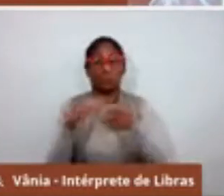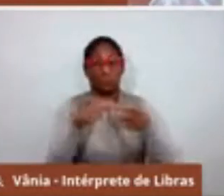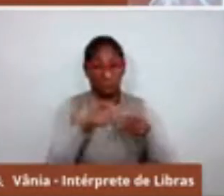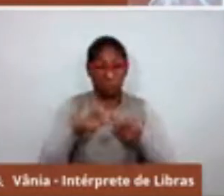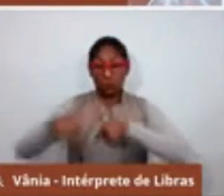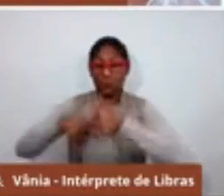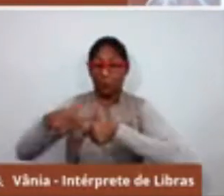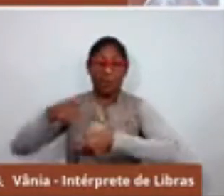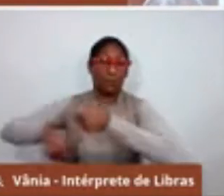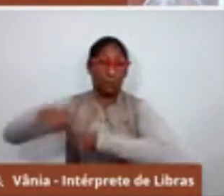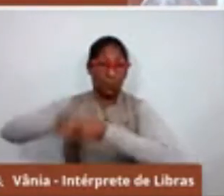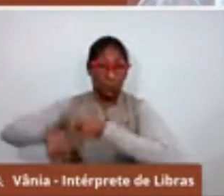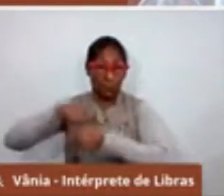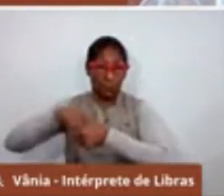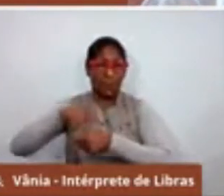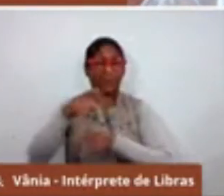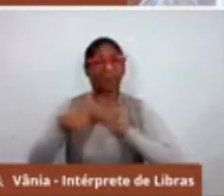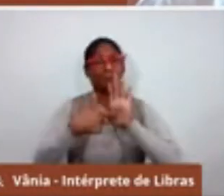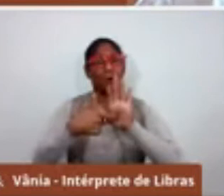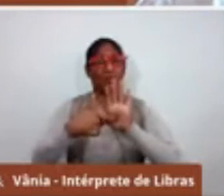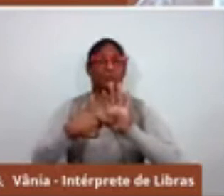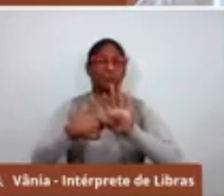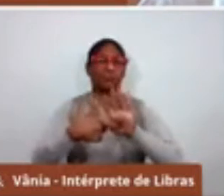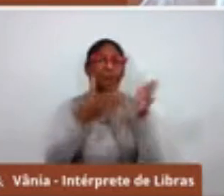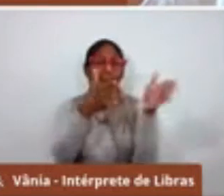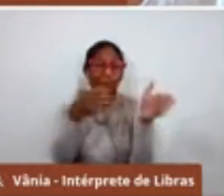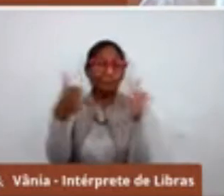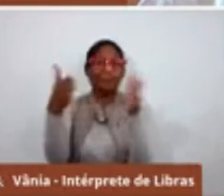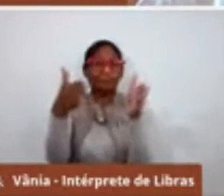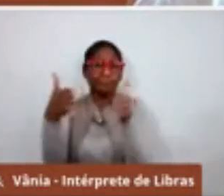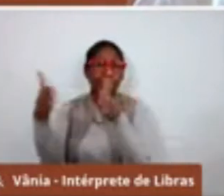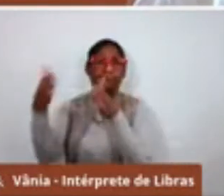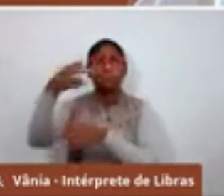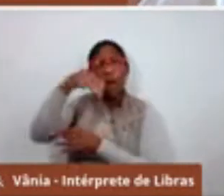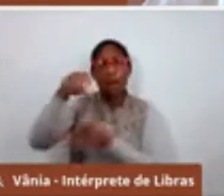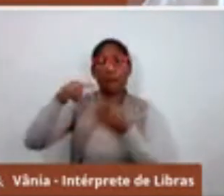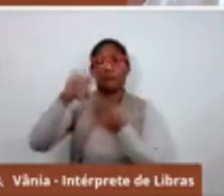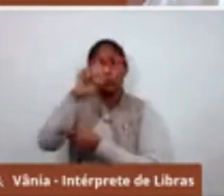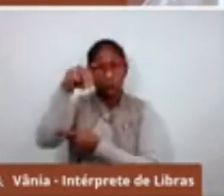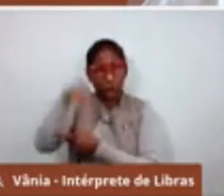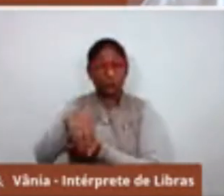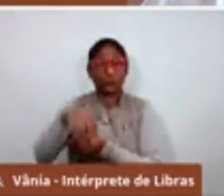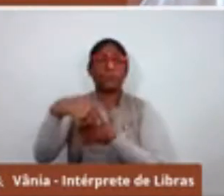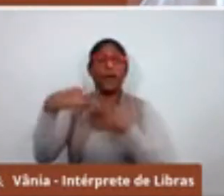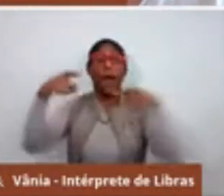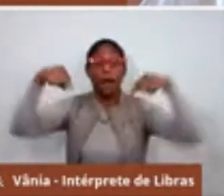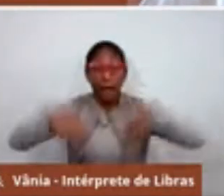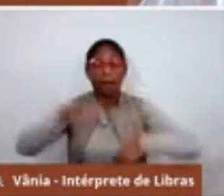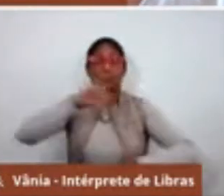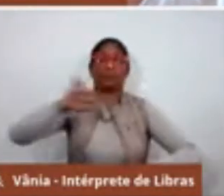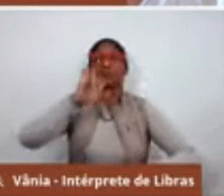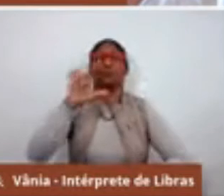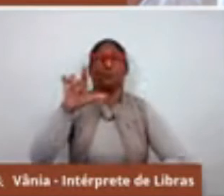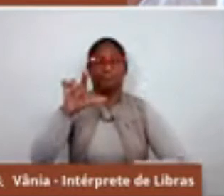atividades econômicas. Aqui apenas para mostrar a evolução que a gente teve ao longo do mês de maio, do mês de junho e agora do mês de julho